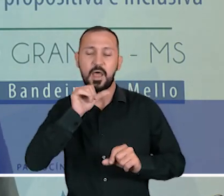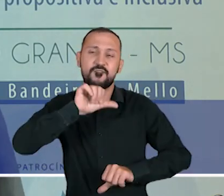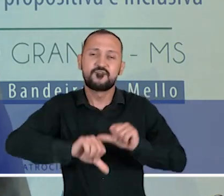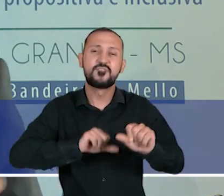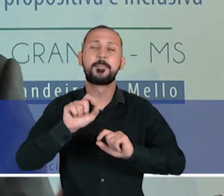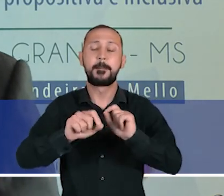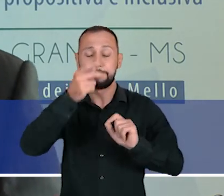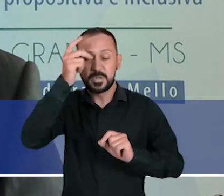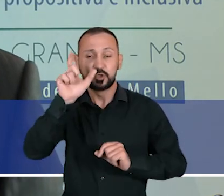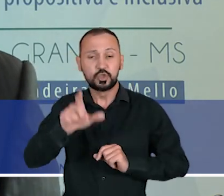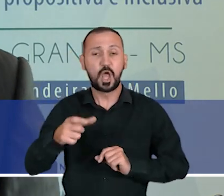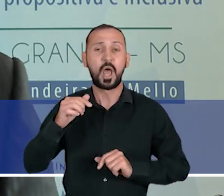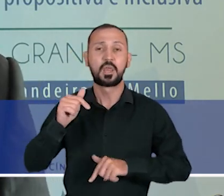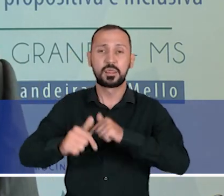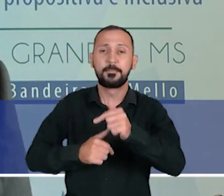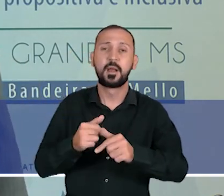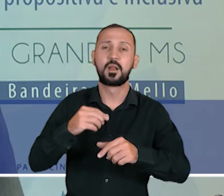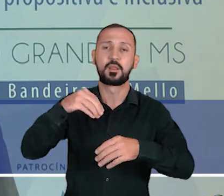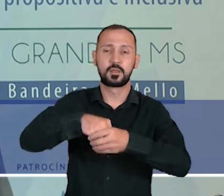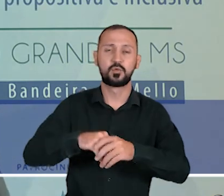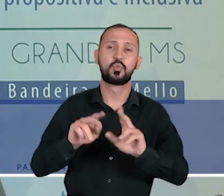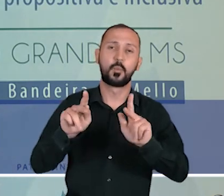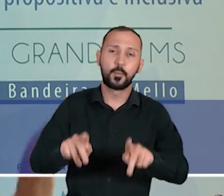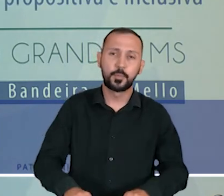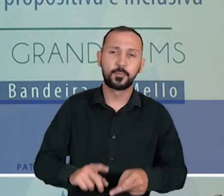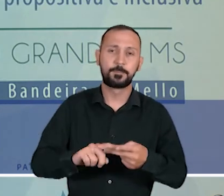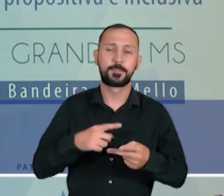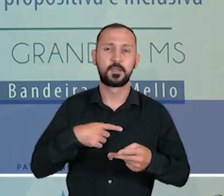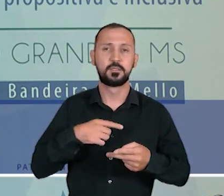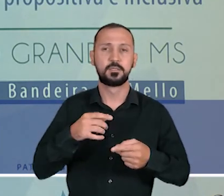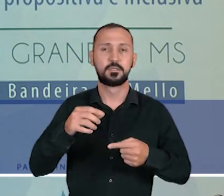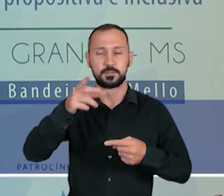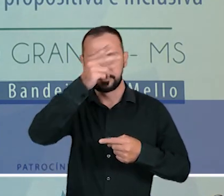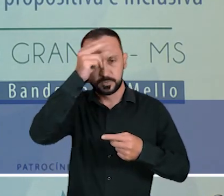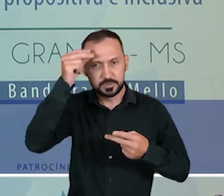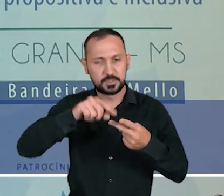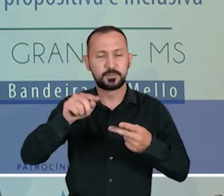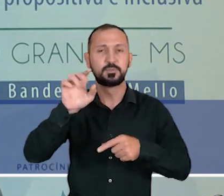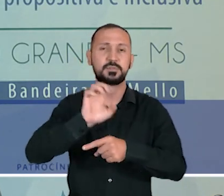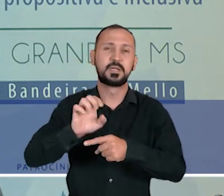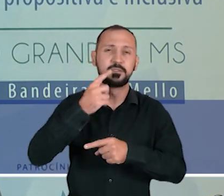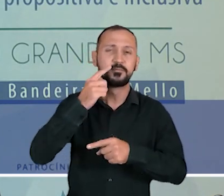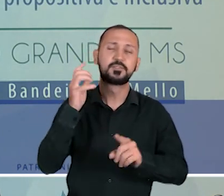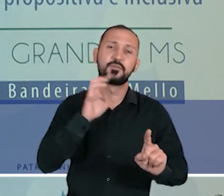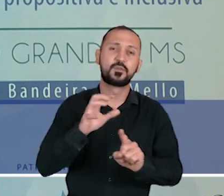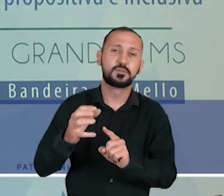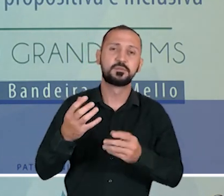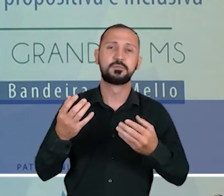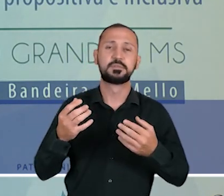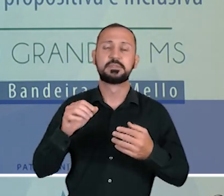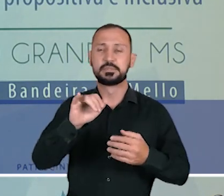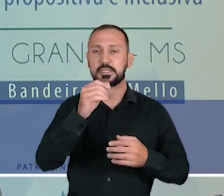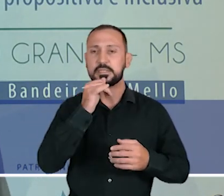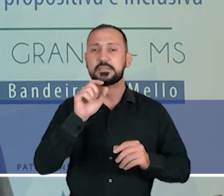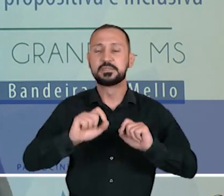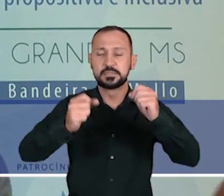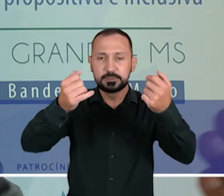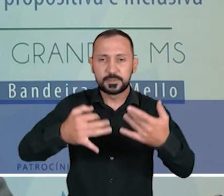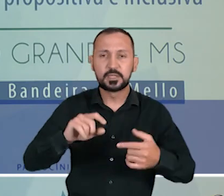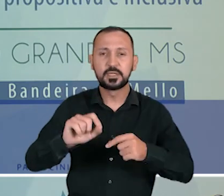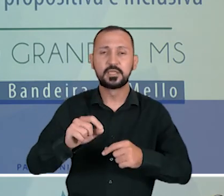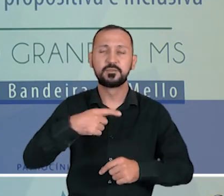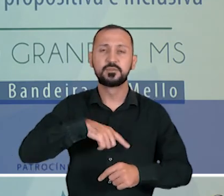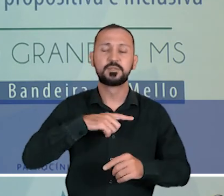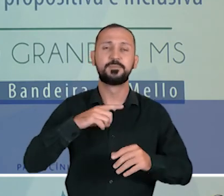a essa reforma para quem já está no serviço público, em especial. Estados e municípios serão atingidos? Basta dizer